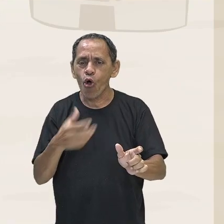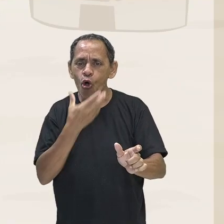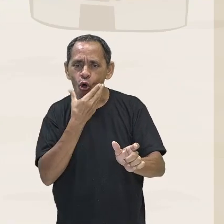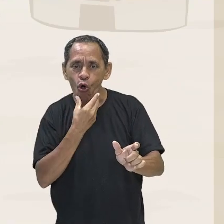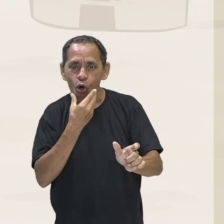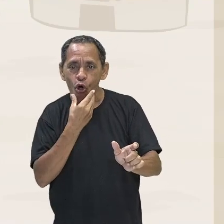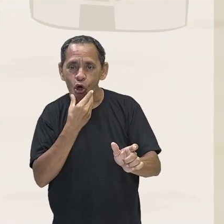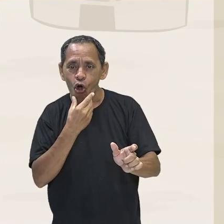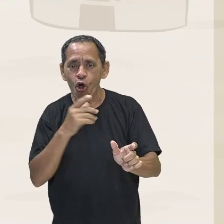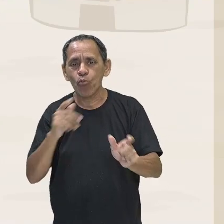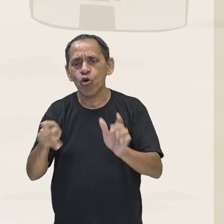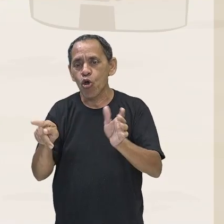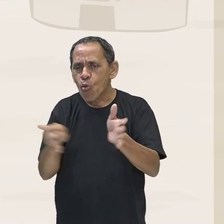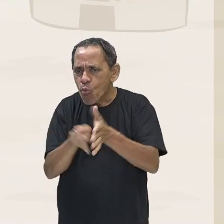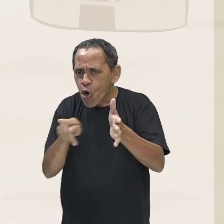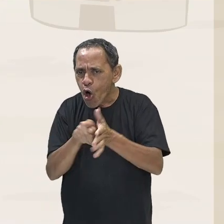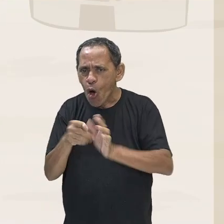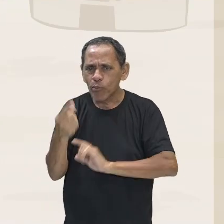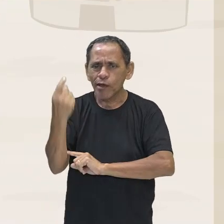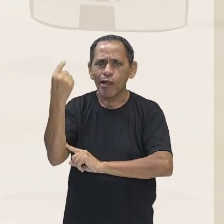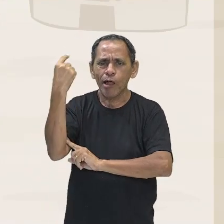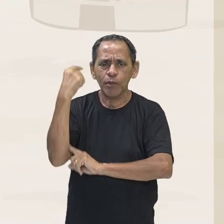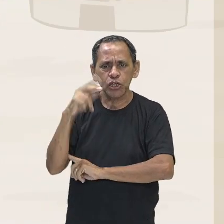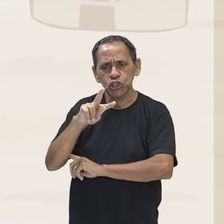hominídeos. Aqui um hominídeo